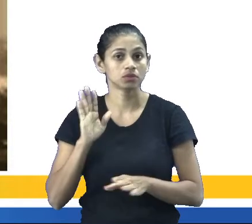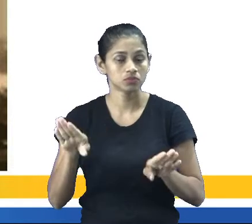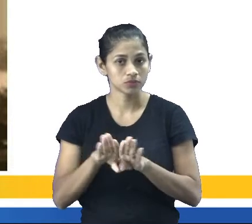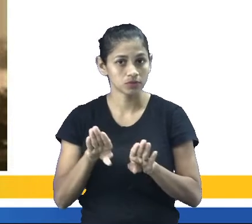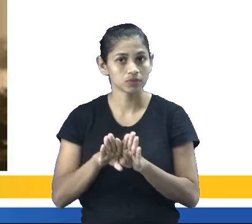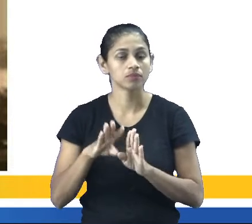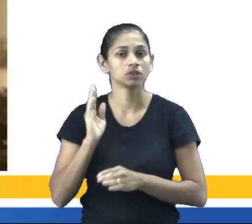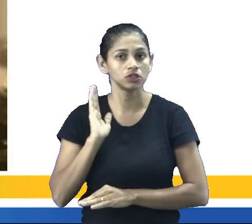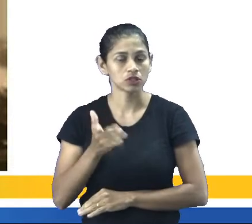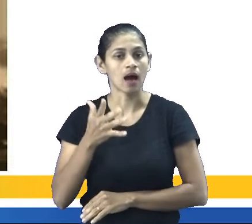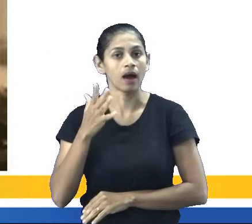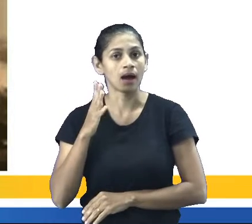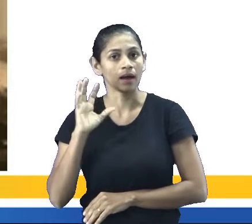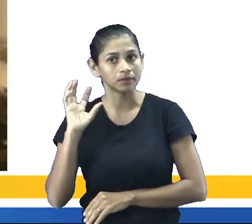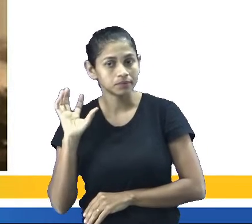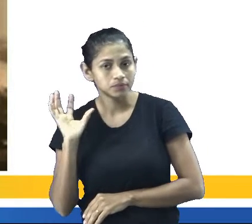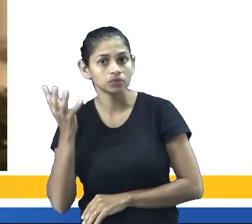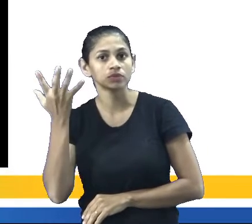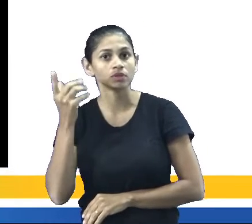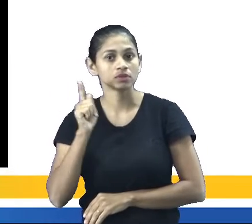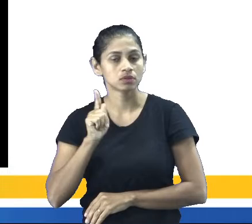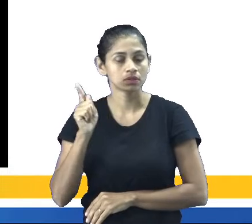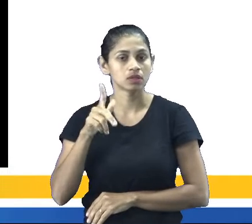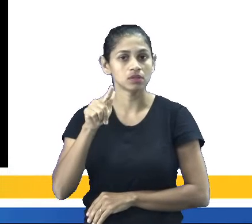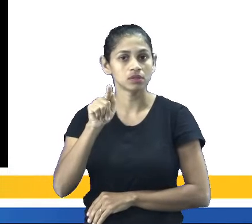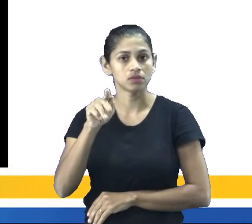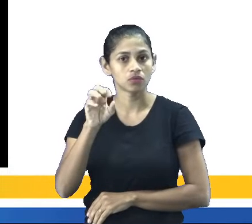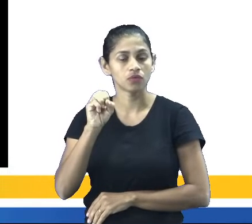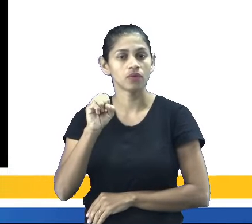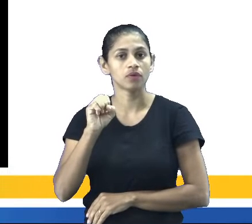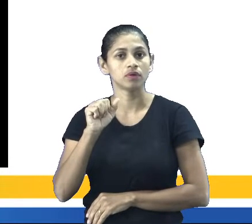questão da utilização da energia nuclear para